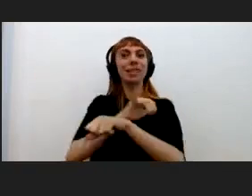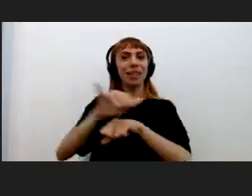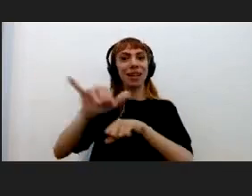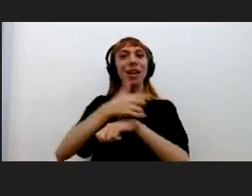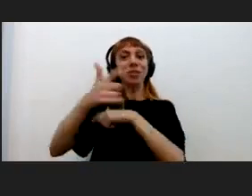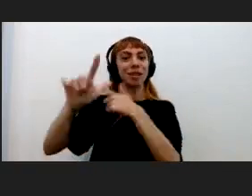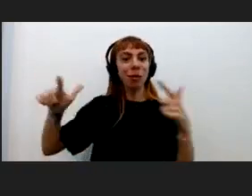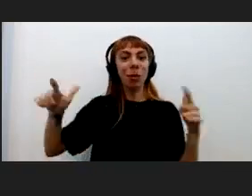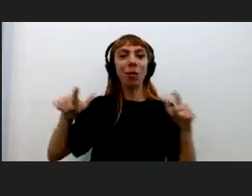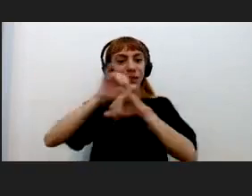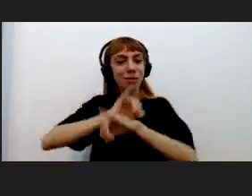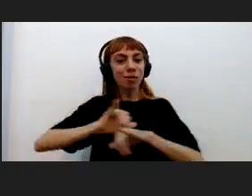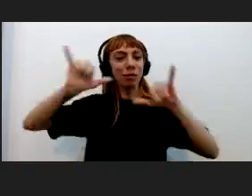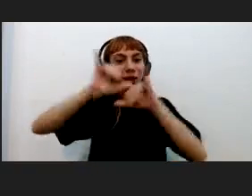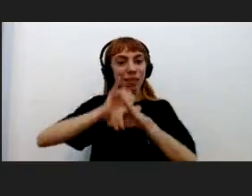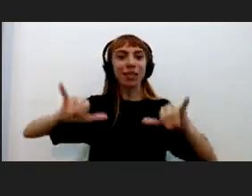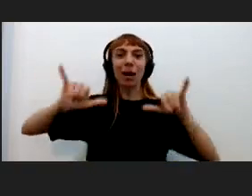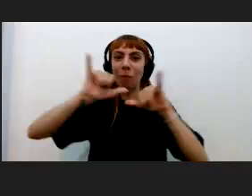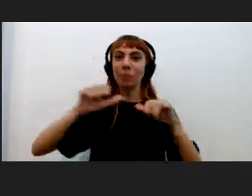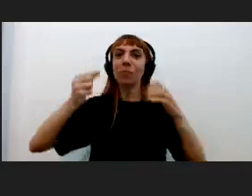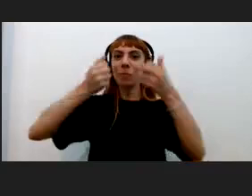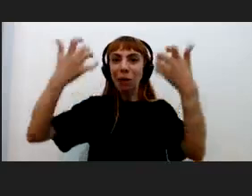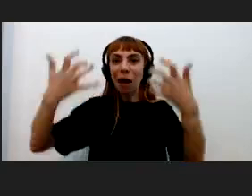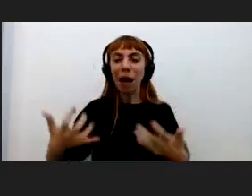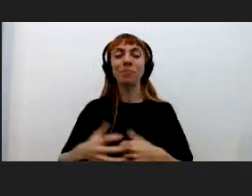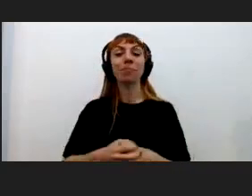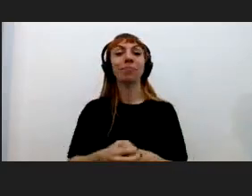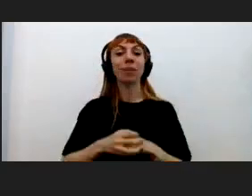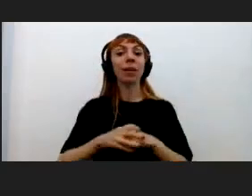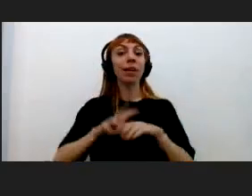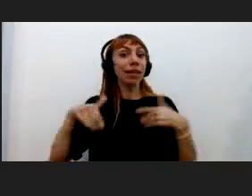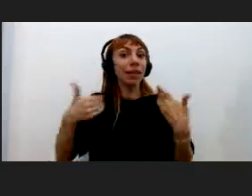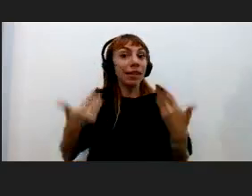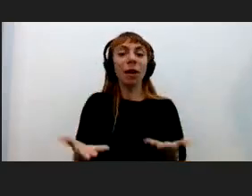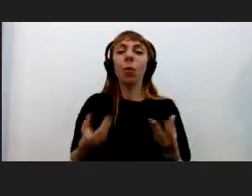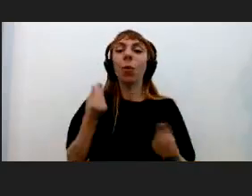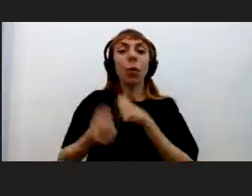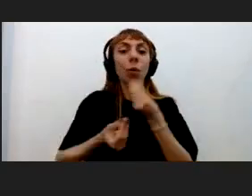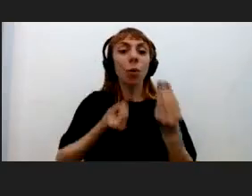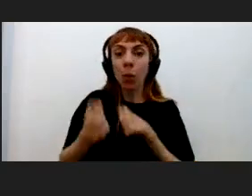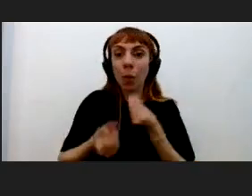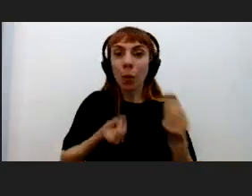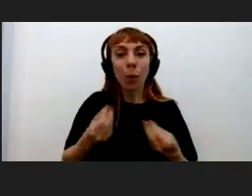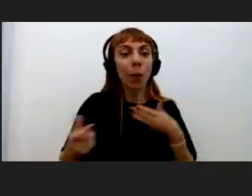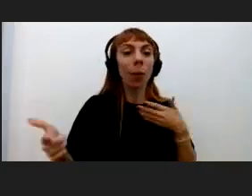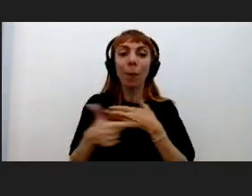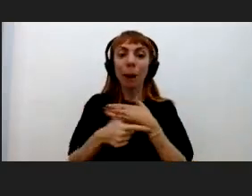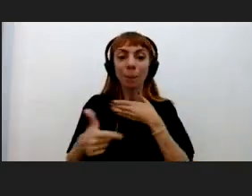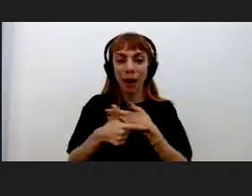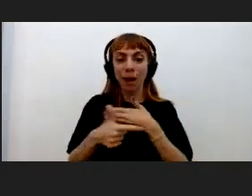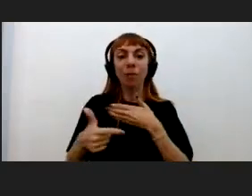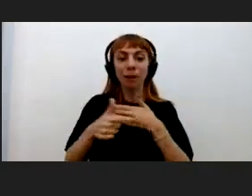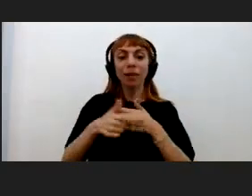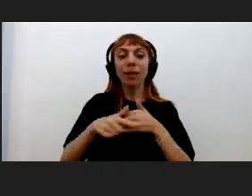nessa proposta de uma prática interdisciplinar que não pode ser desconsiderada e não pode ser